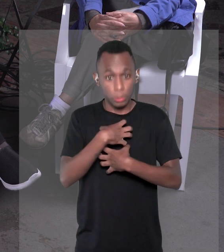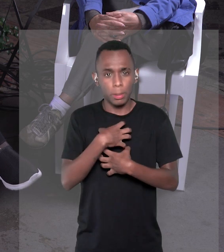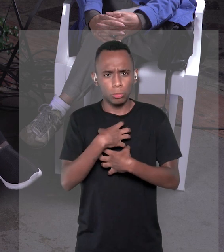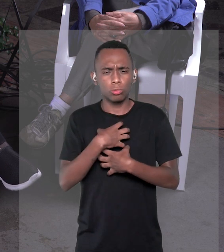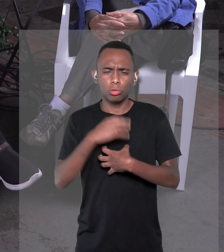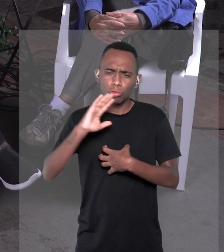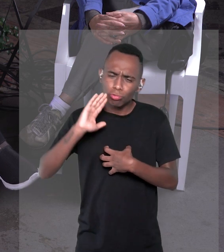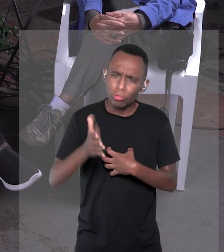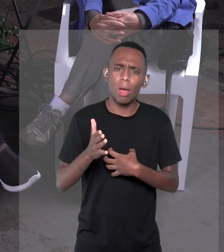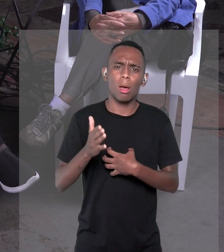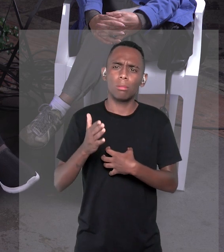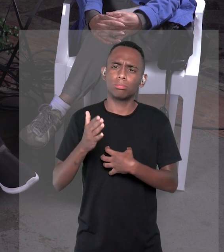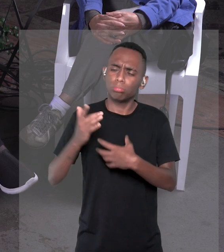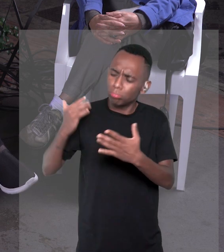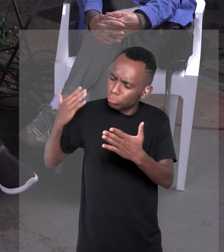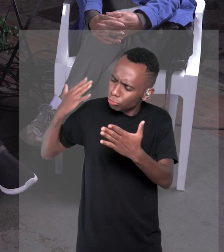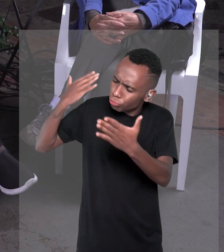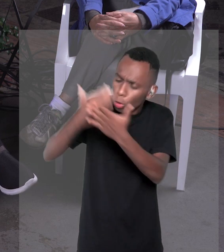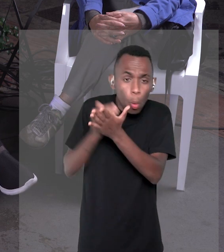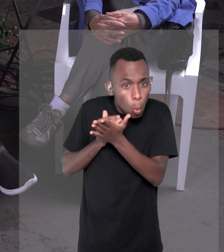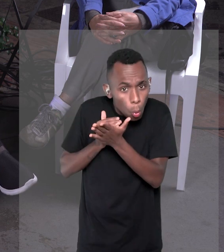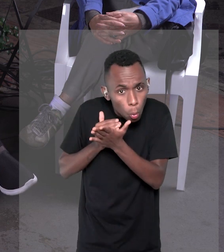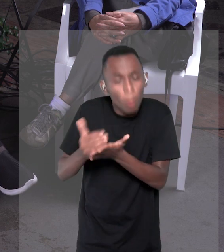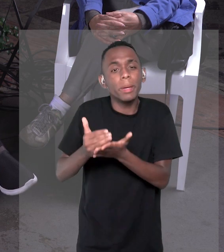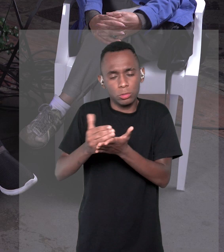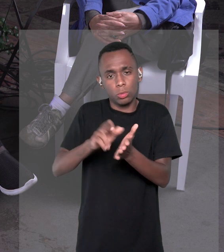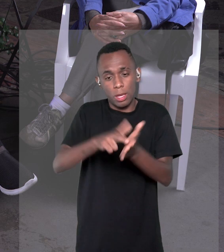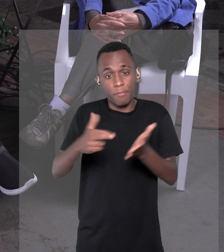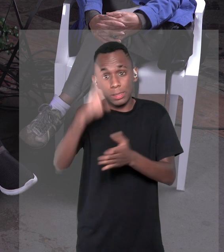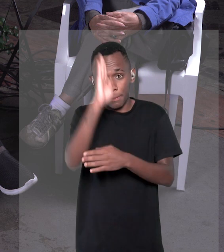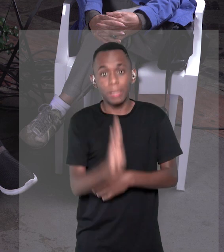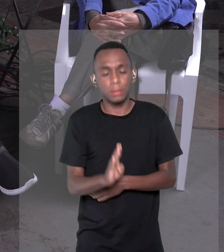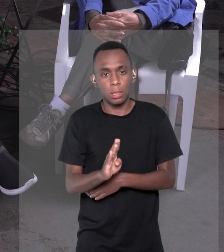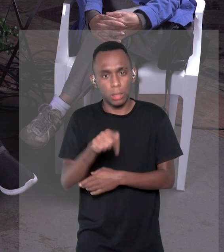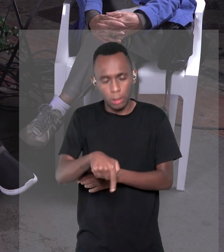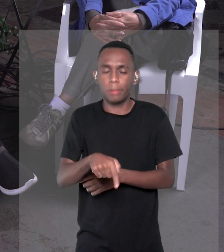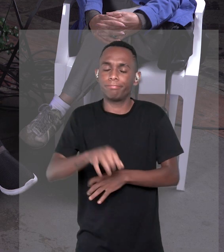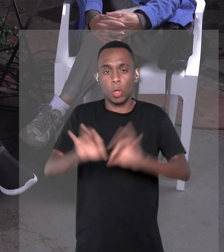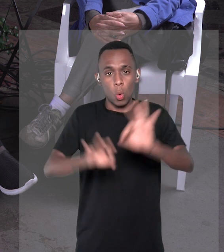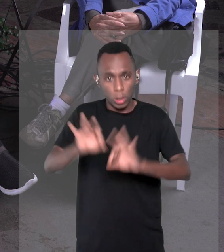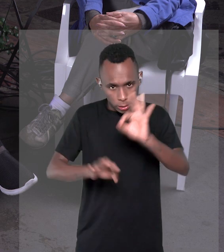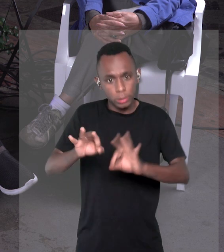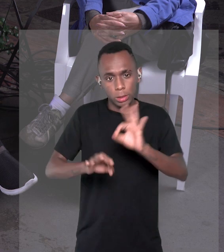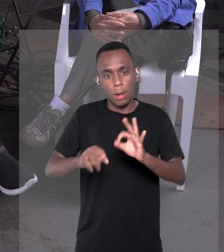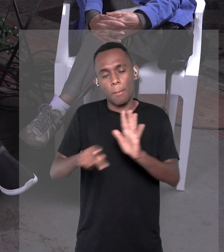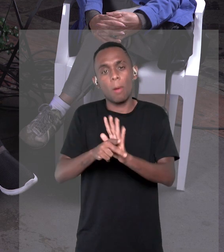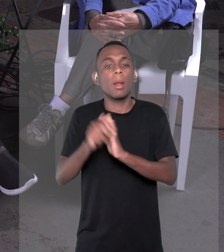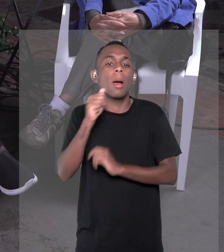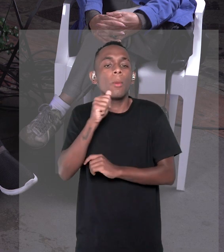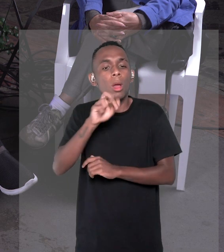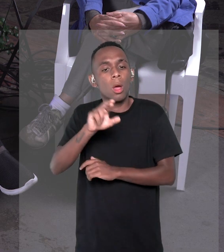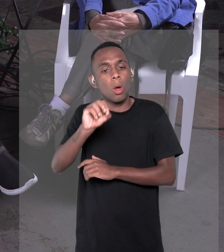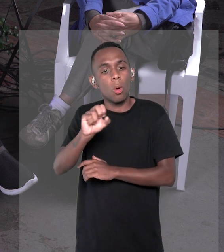pela Rosisca Darcy, está presente. Mas essa edição, esse é o terceiro número, tem só esse